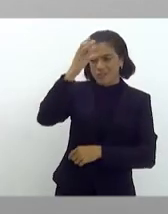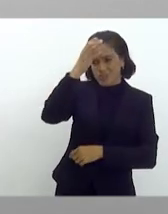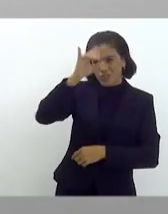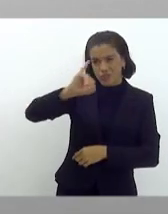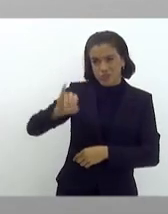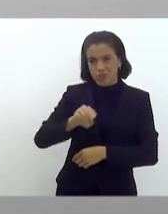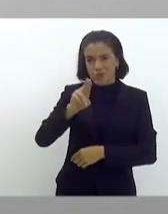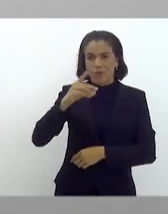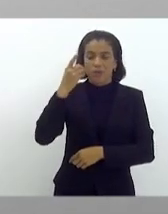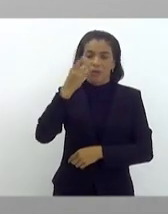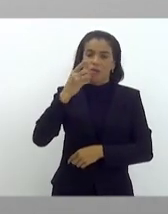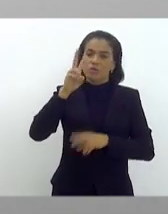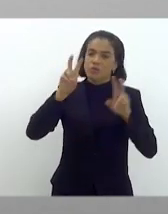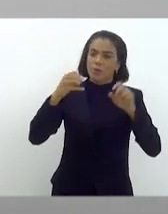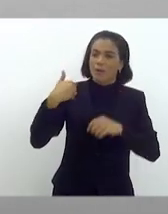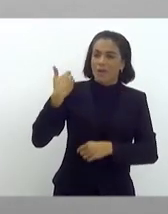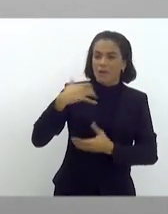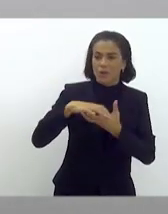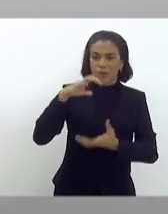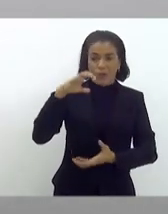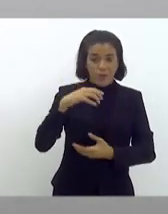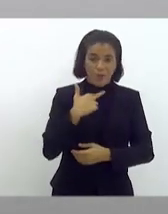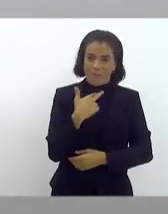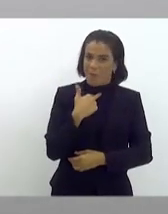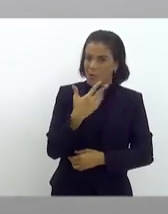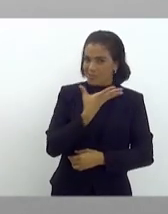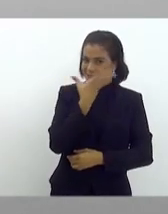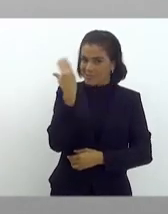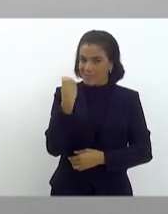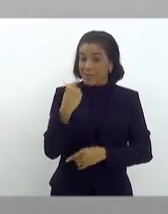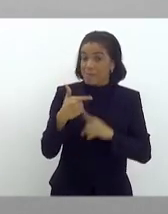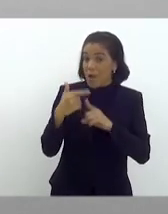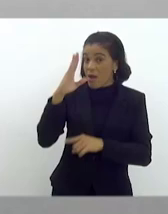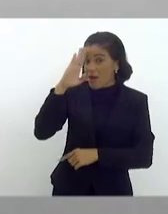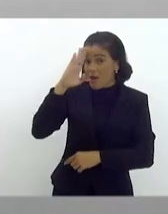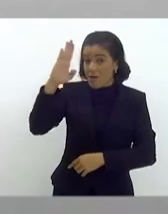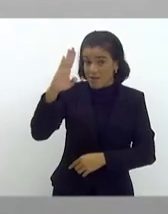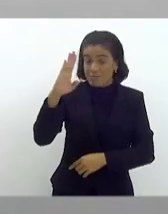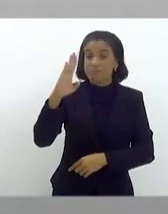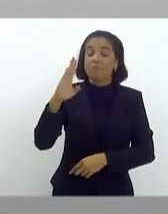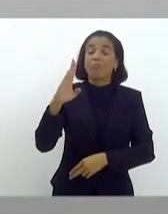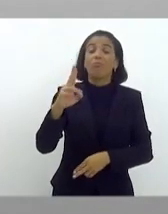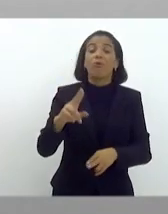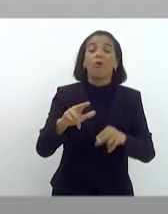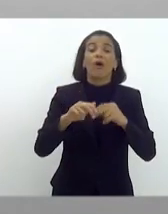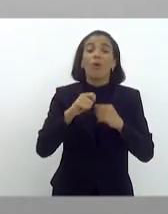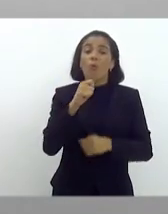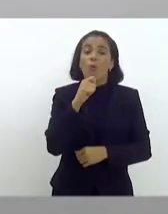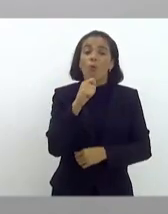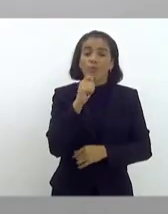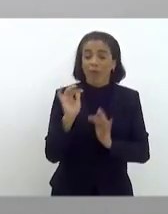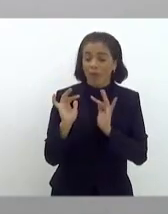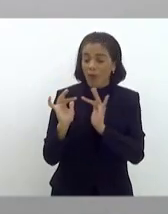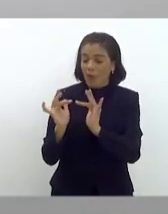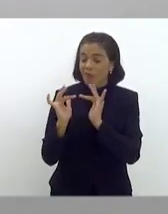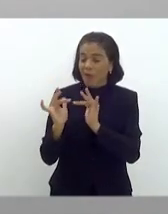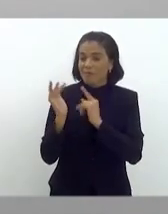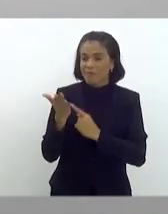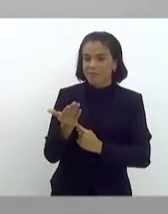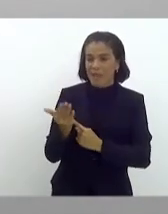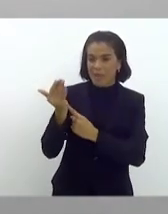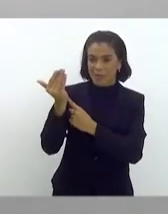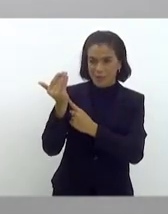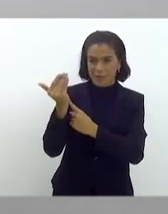Ju referente aos idosas realmente elas não podem ser esquecidas porque principalmente por não ter em tanto contato com a tecnologia